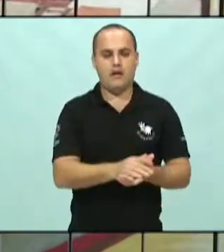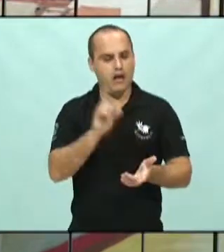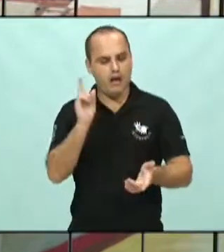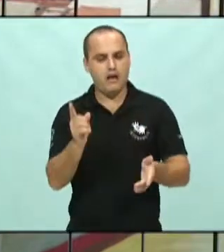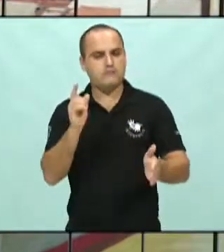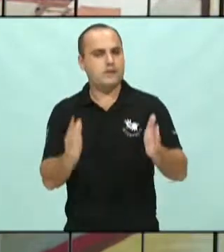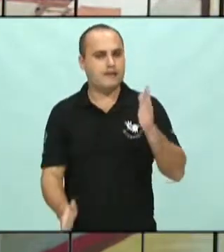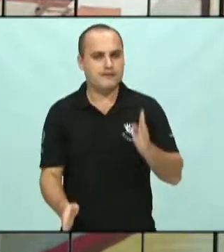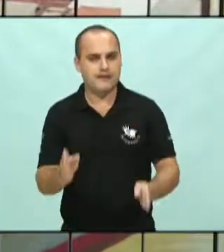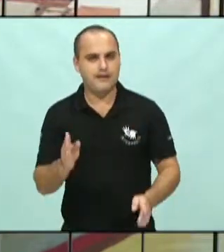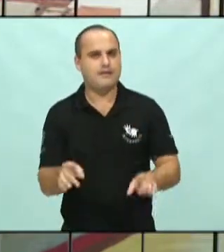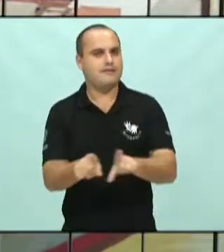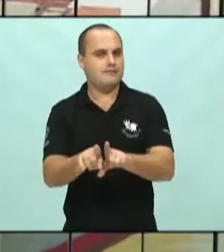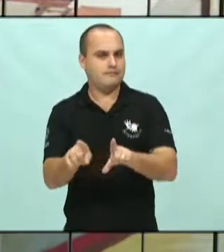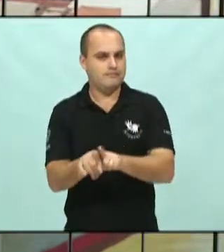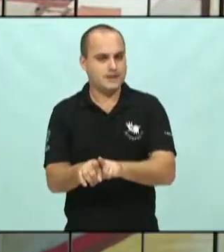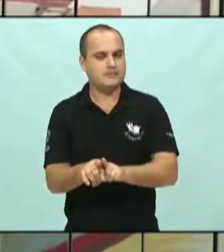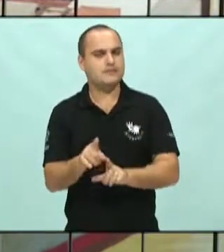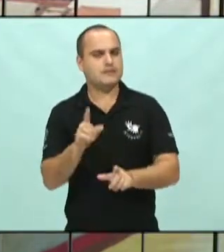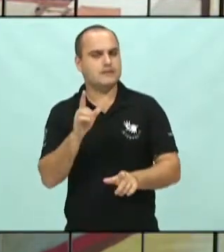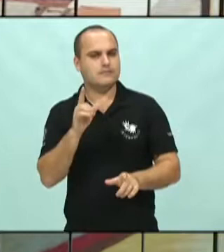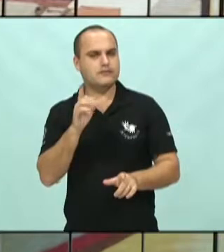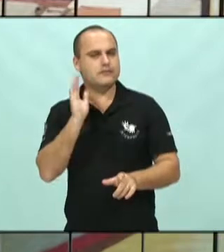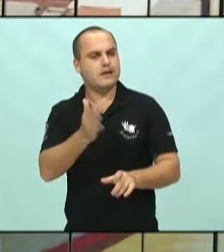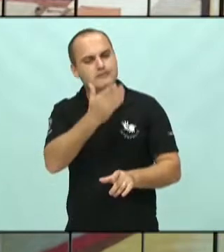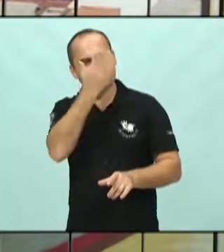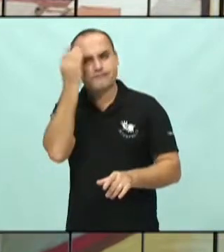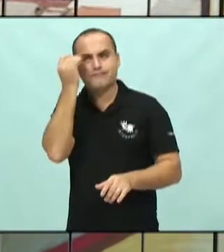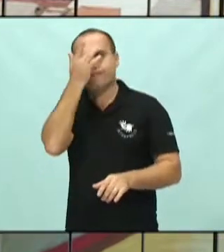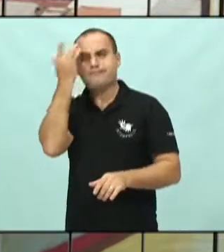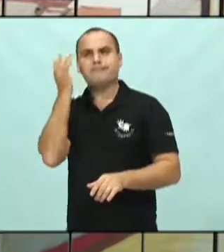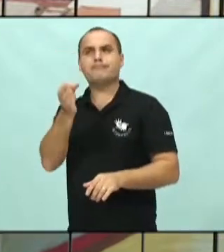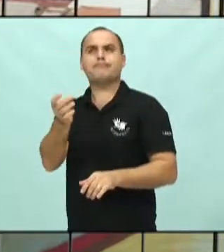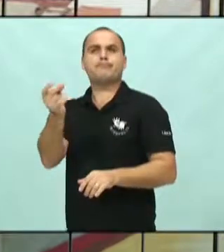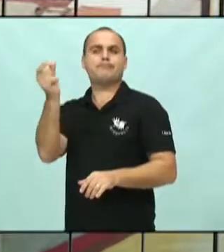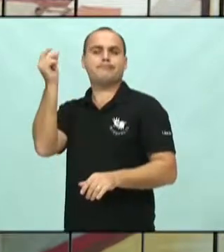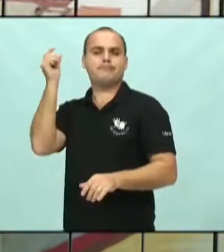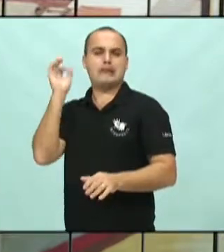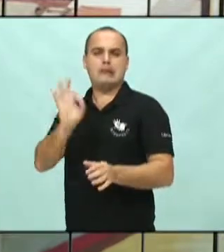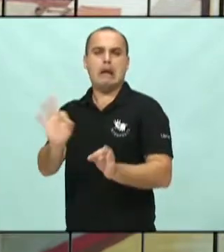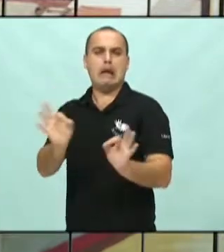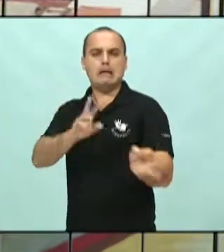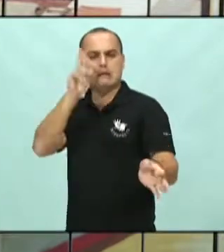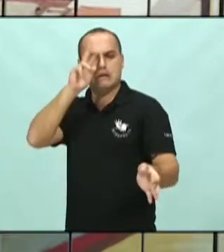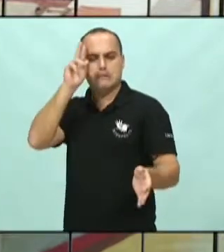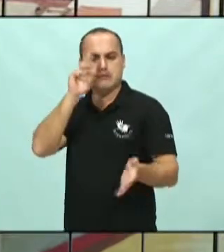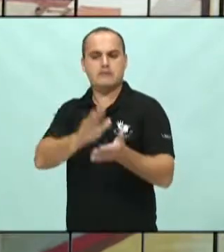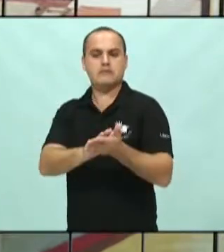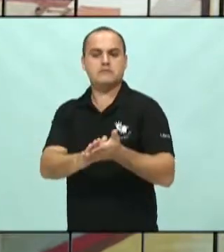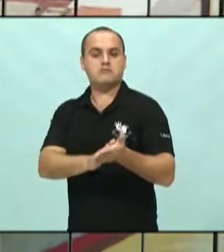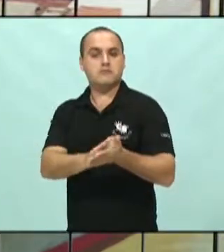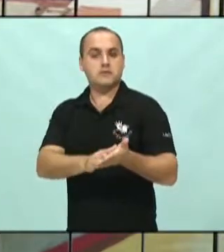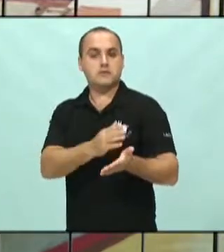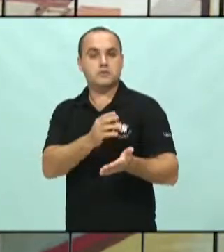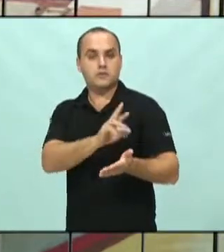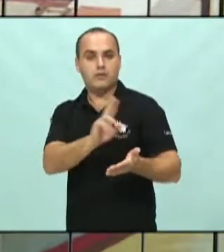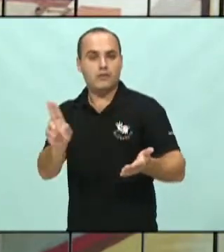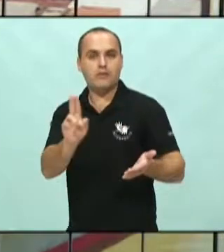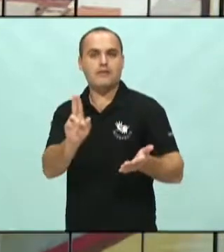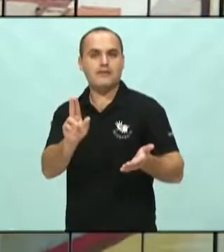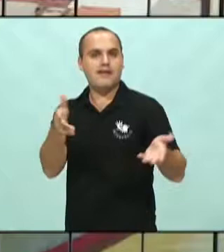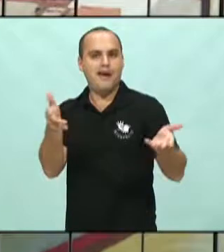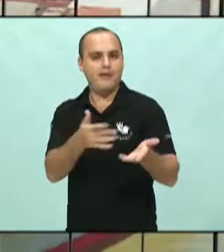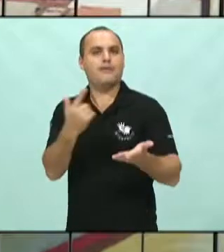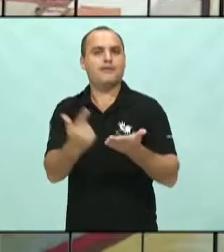também que estavam completamente esquecidos aí, né? Ninguém lembrava mais desses nomes, e o livro faz esse resgate